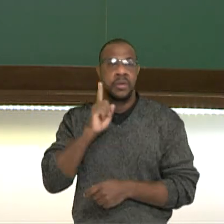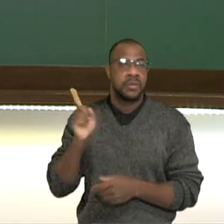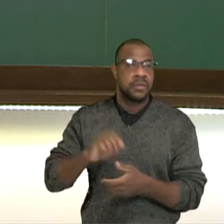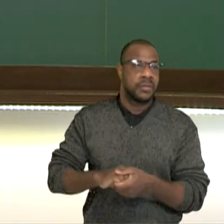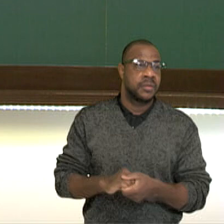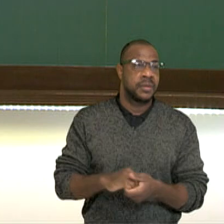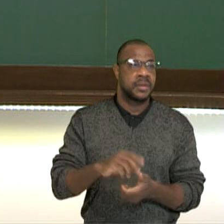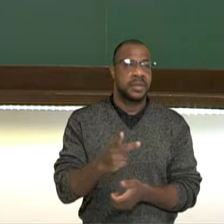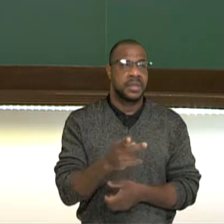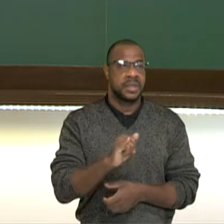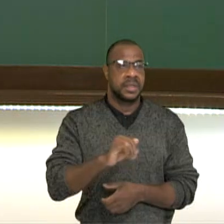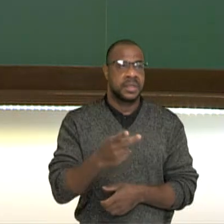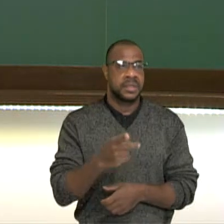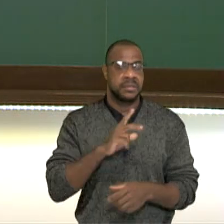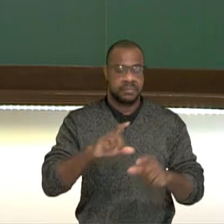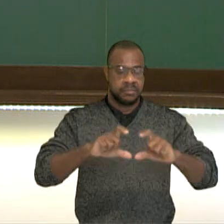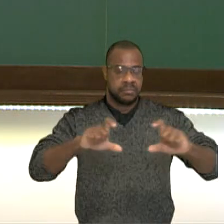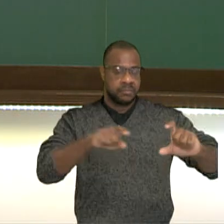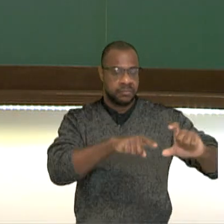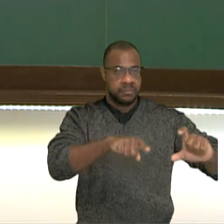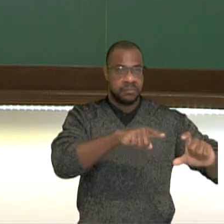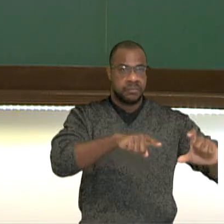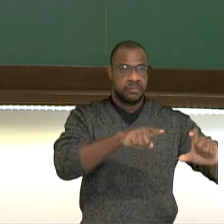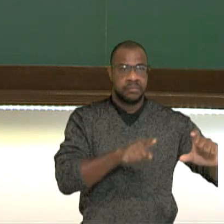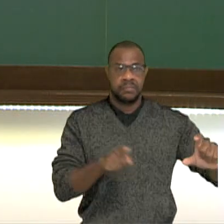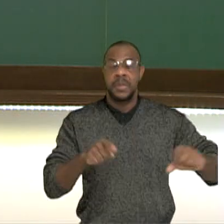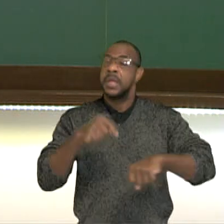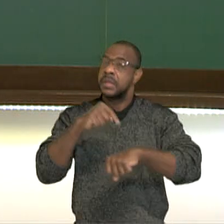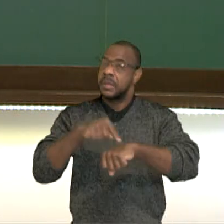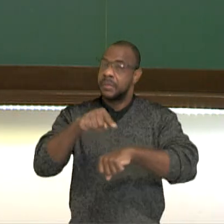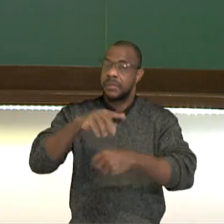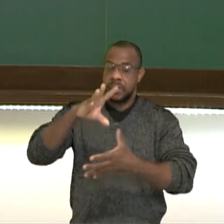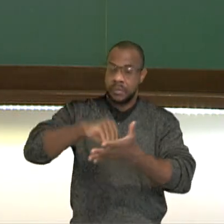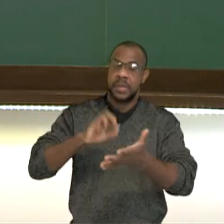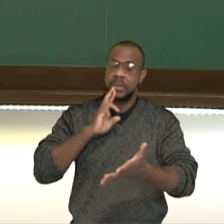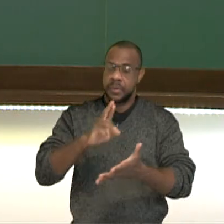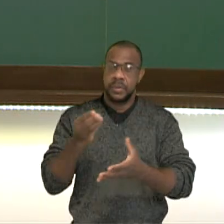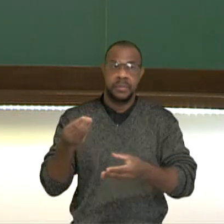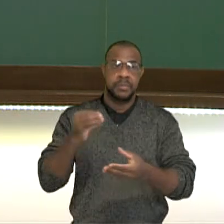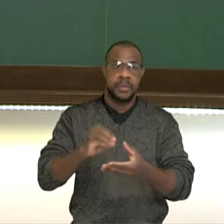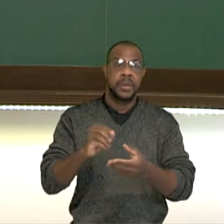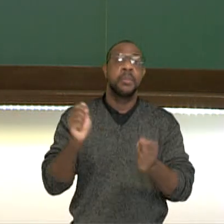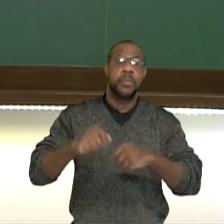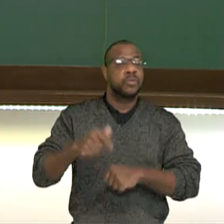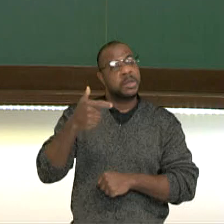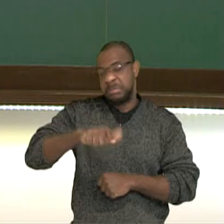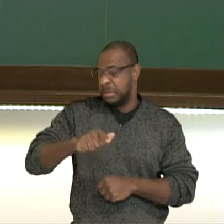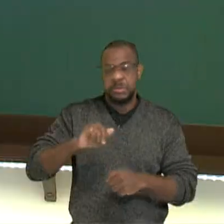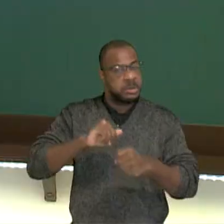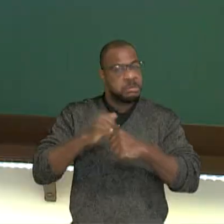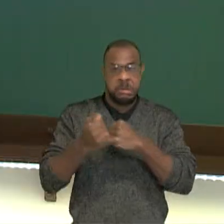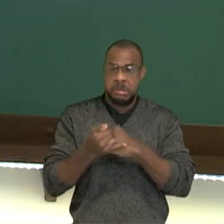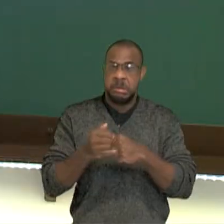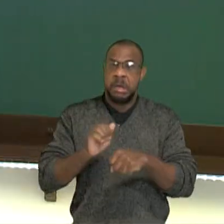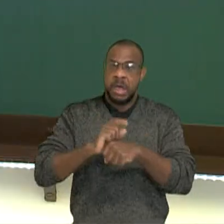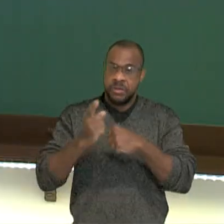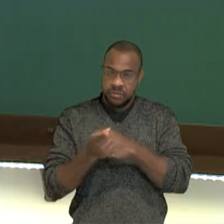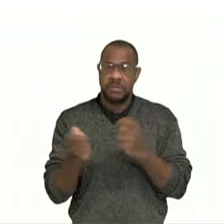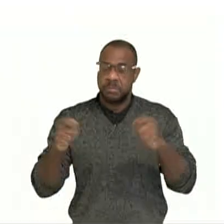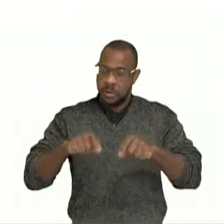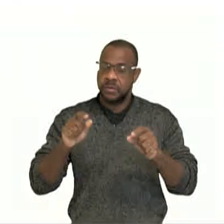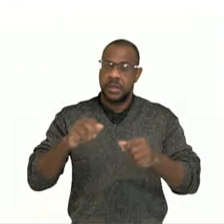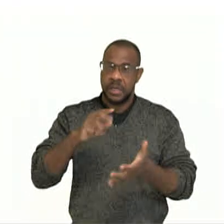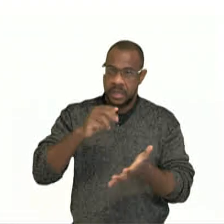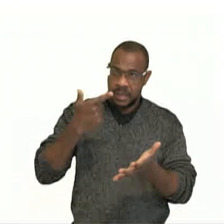his, they, their, she, her. Vou dar um tempinho para vocês responderem. Pode-se repetir os adjetivos possessivos e a gente já